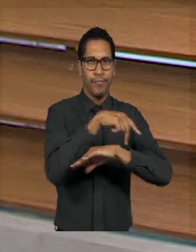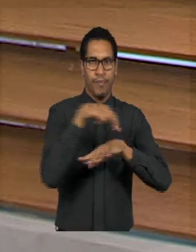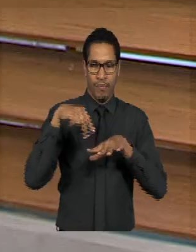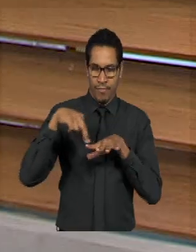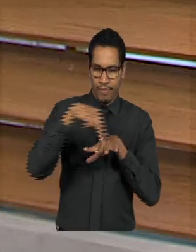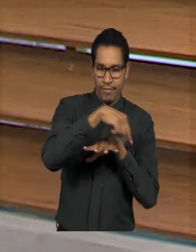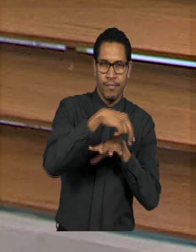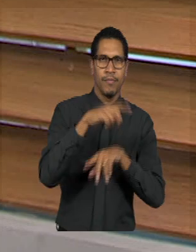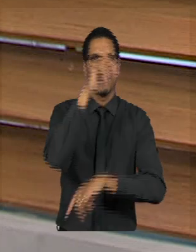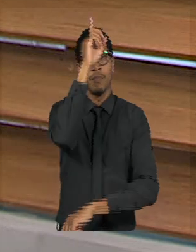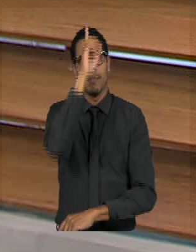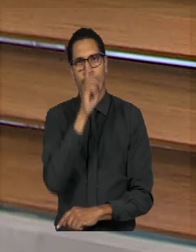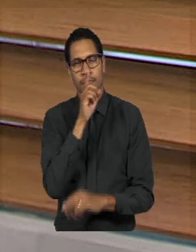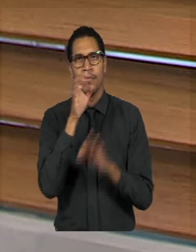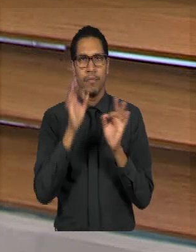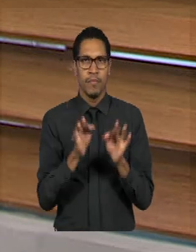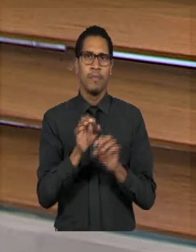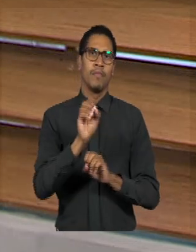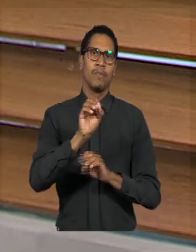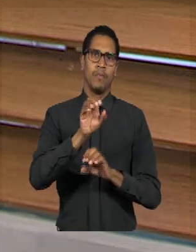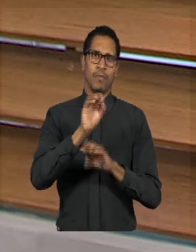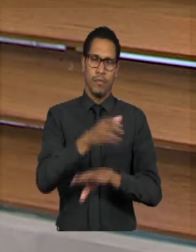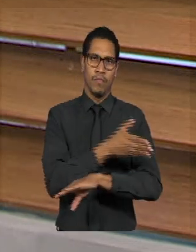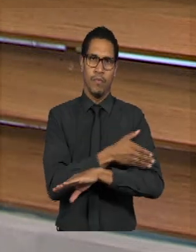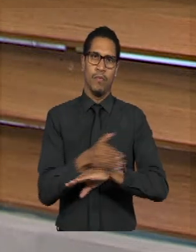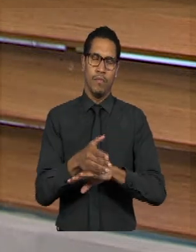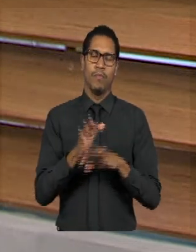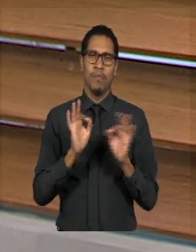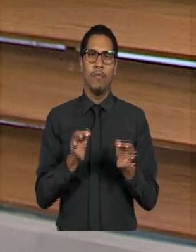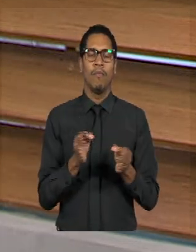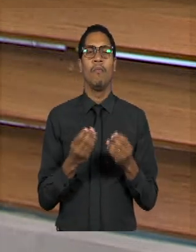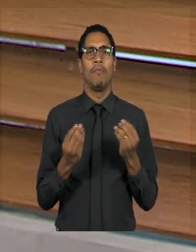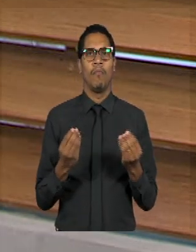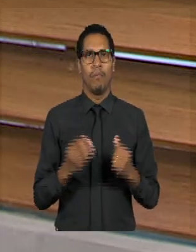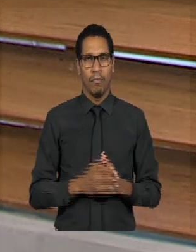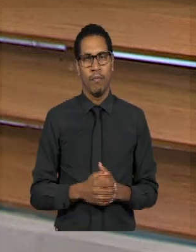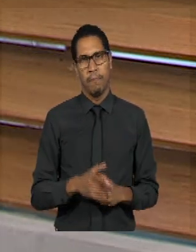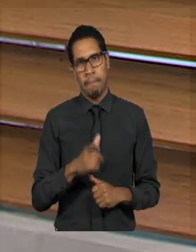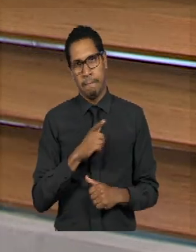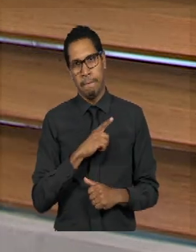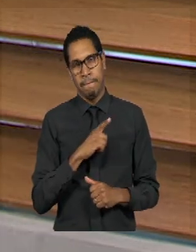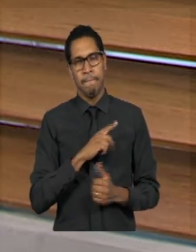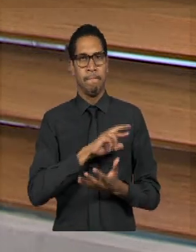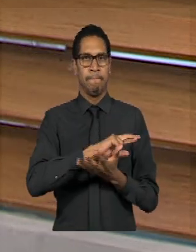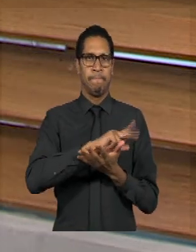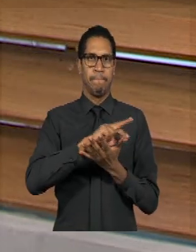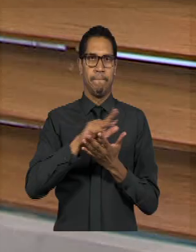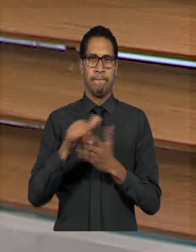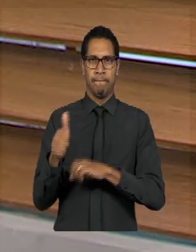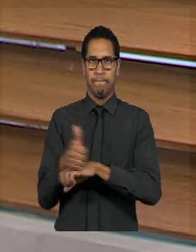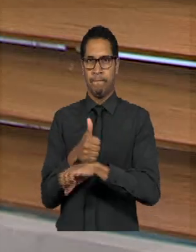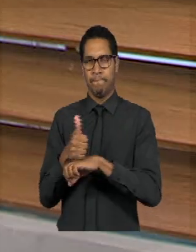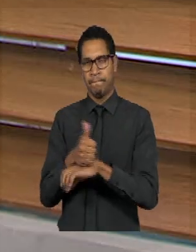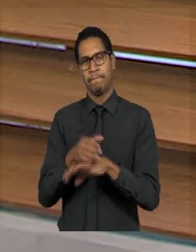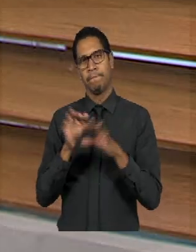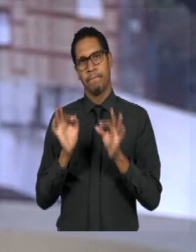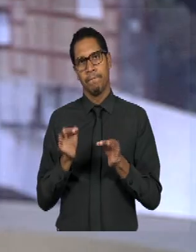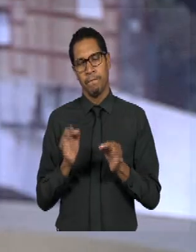o amarelo, engloba a educação de trânsito. Então, nós temos diversos